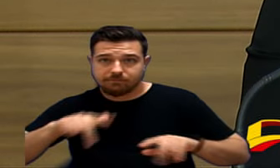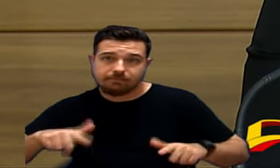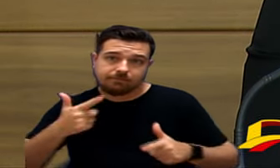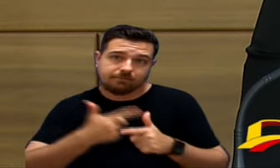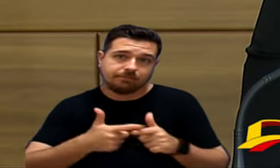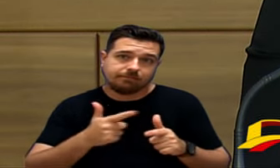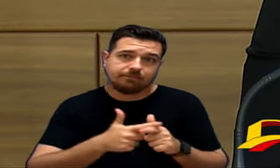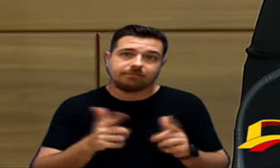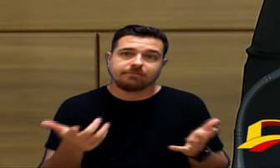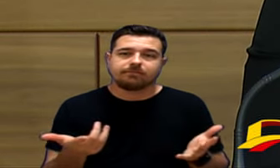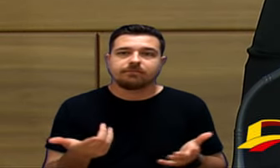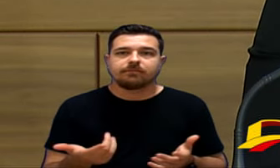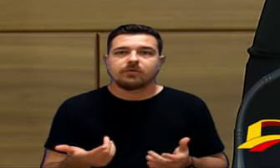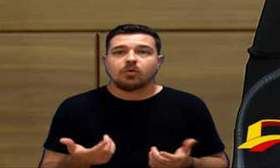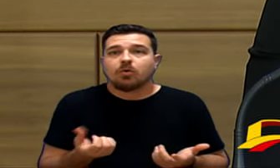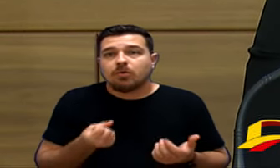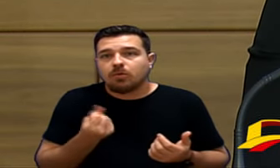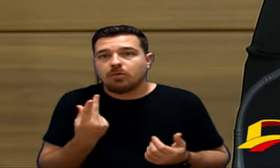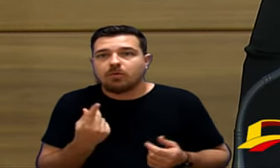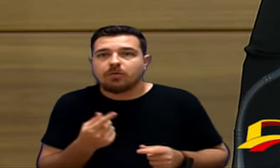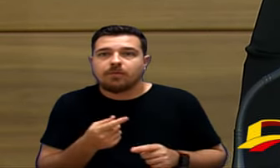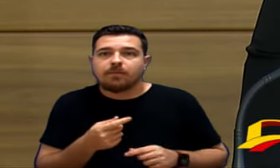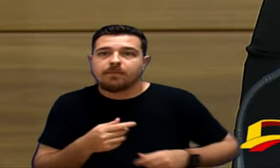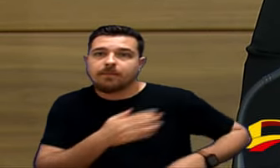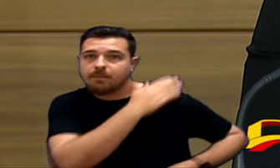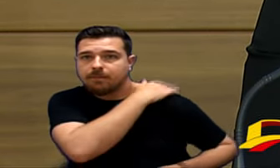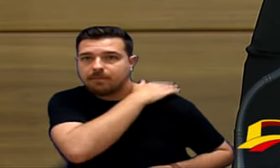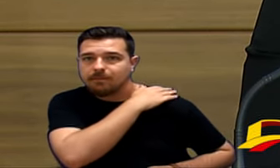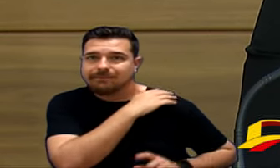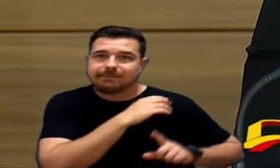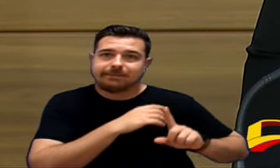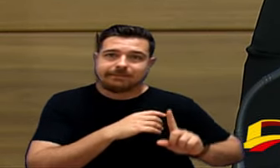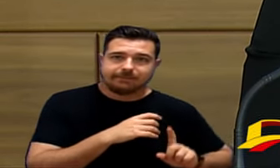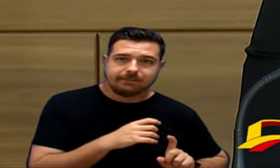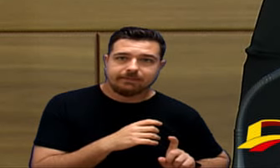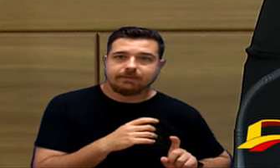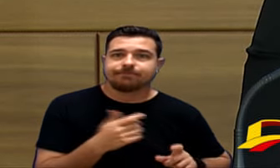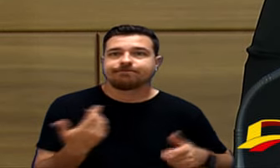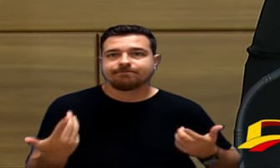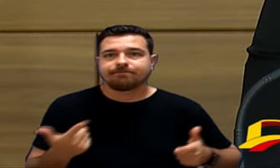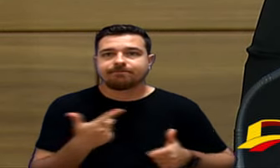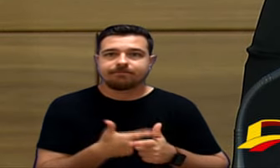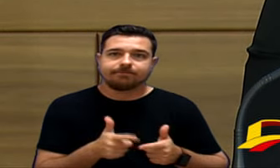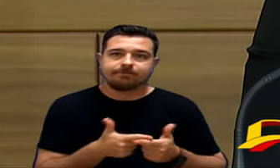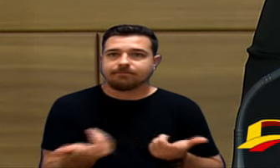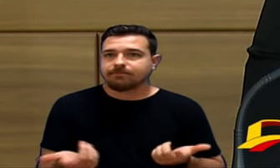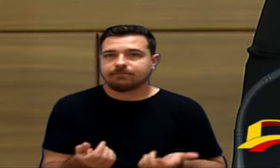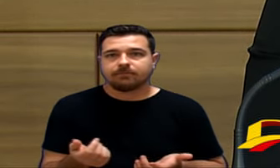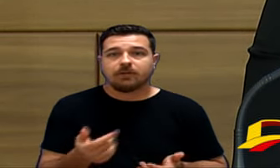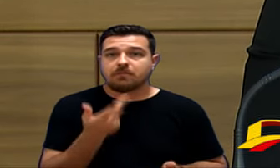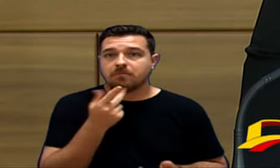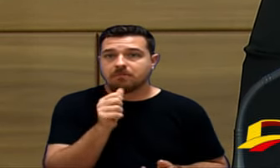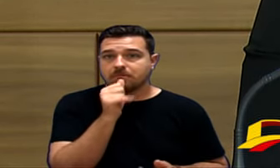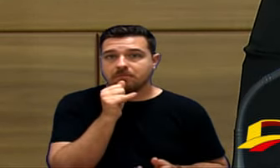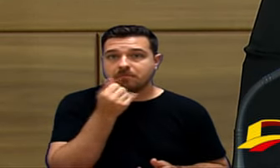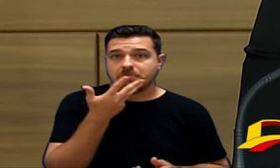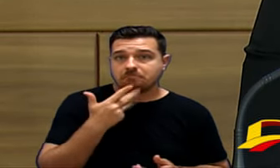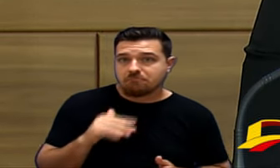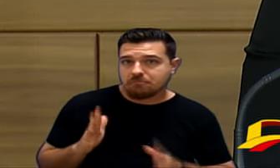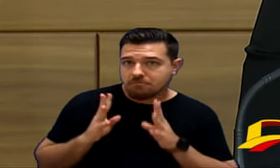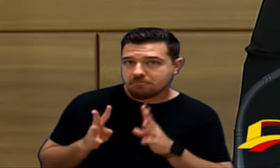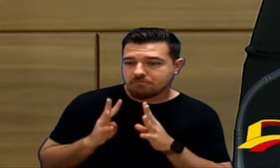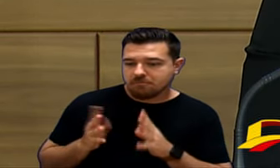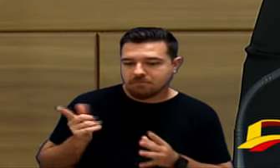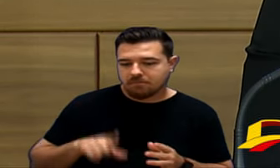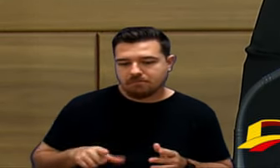trabalho a guarda civil é um trabalho que mexe com a pessoa né você vai ali atender uma ocorrência uma ocorrência envolvendo uma criança uma ocorrência né em que é